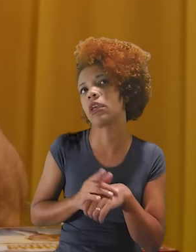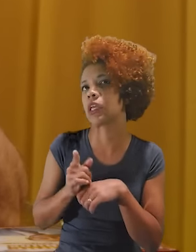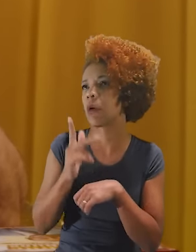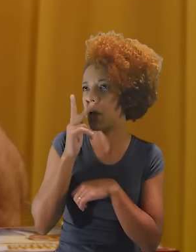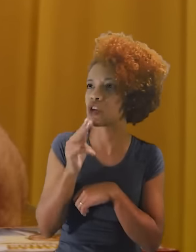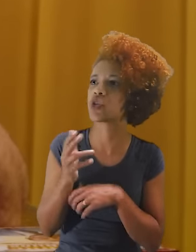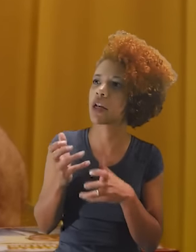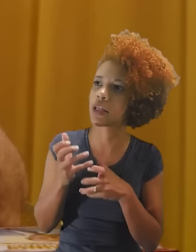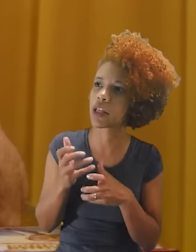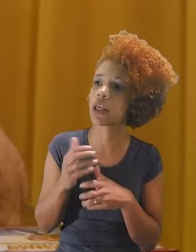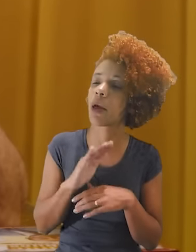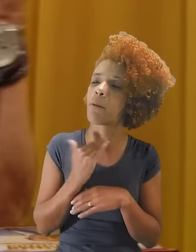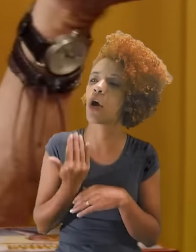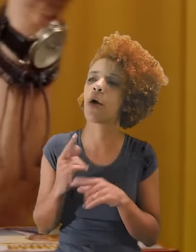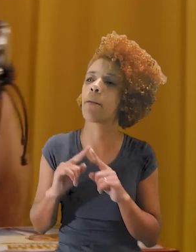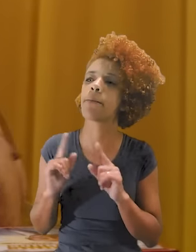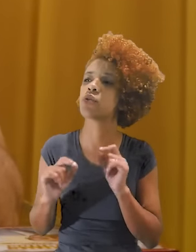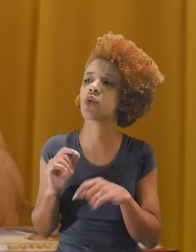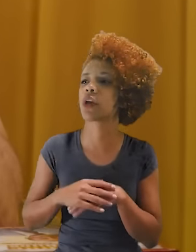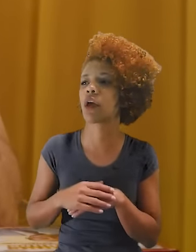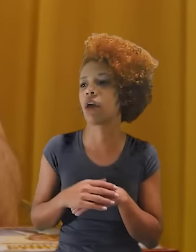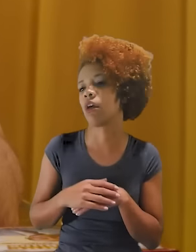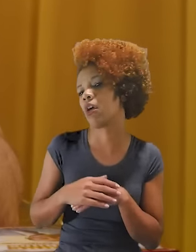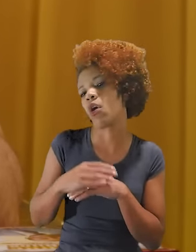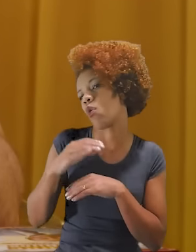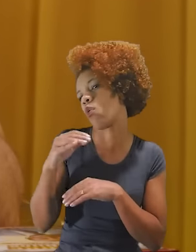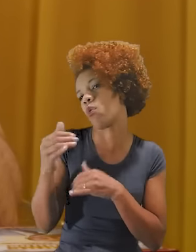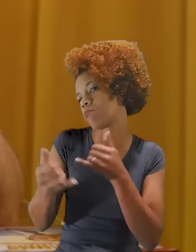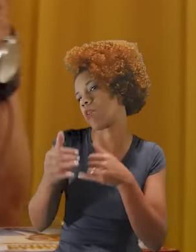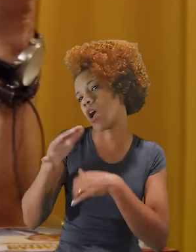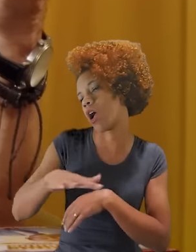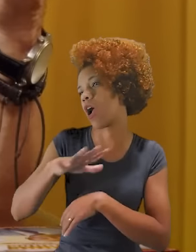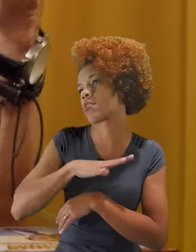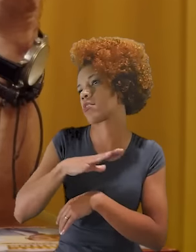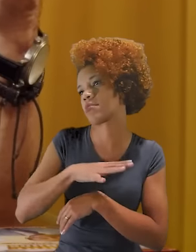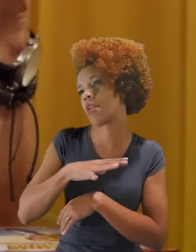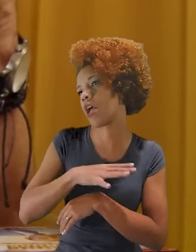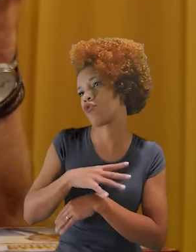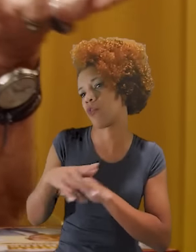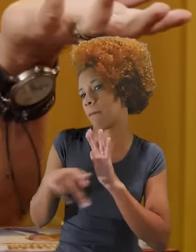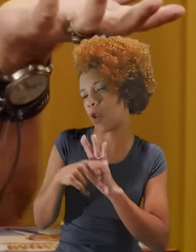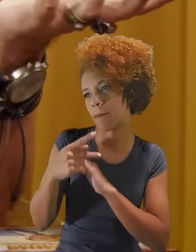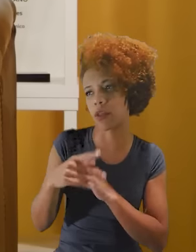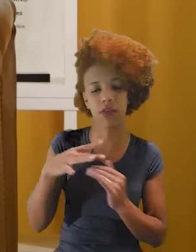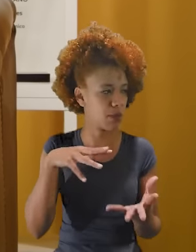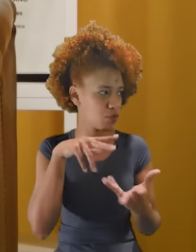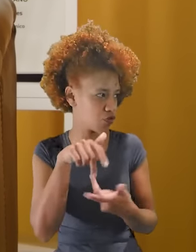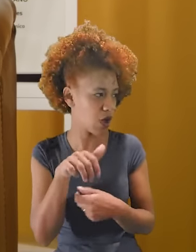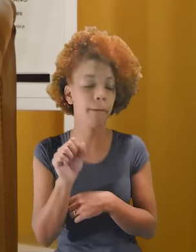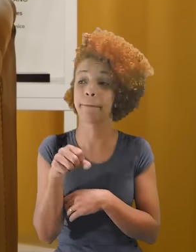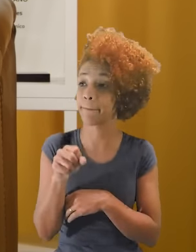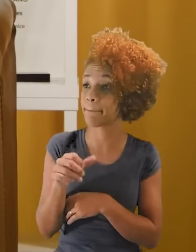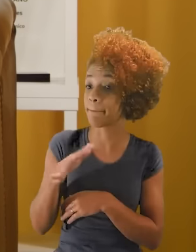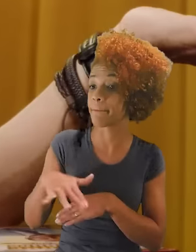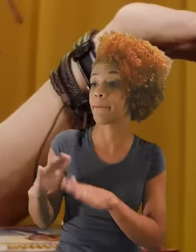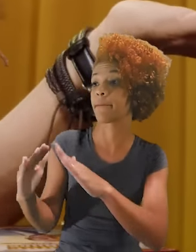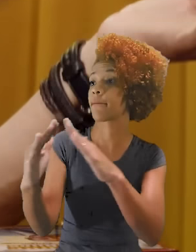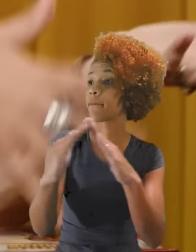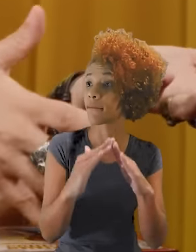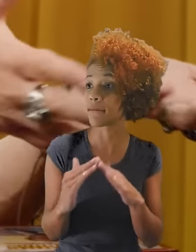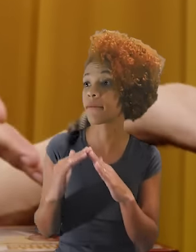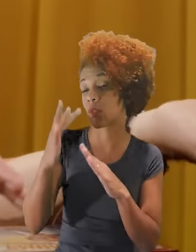essa era a que ele mais queria e morreu, foi exatamente o Epcot do jeito dele. Sim. A cidade. Sim. Que é uma era cidade realmente, mundial. Era, né? Exatamente, era uma comunidade,